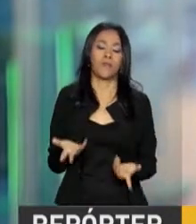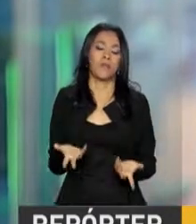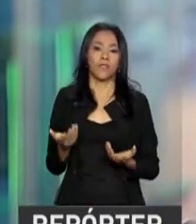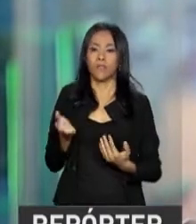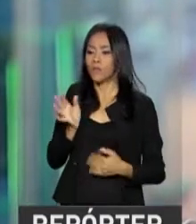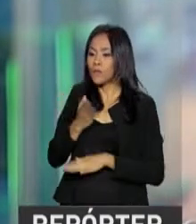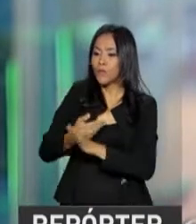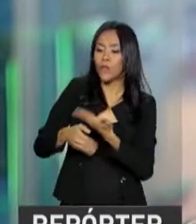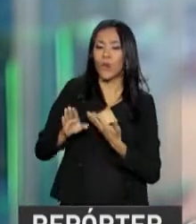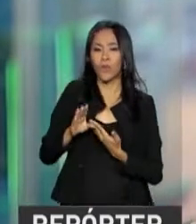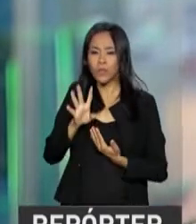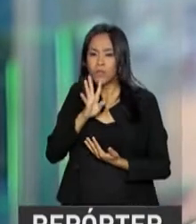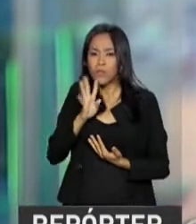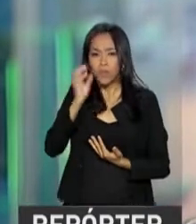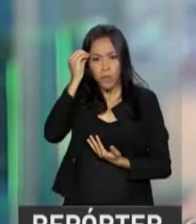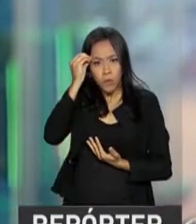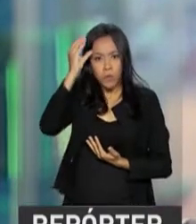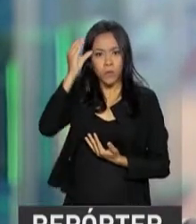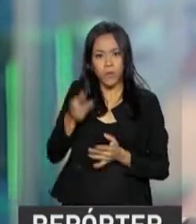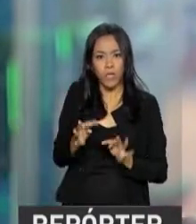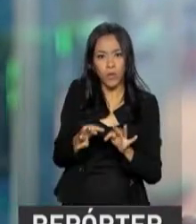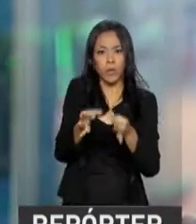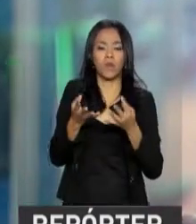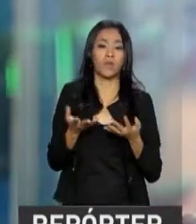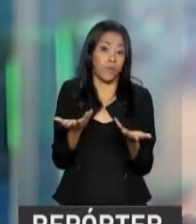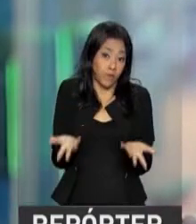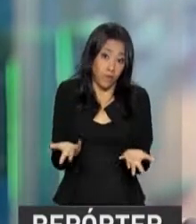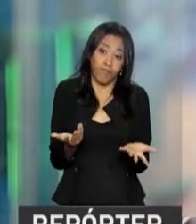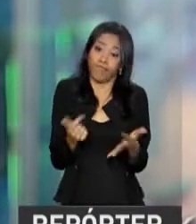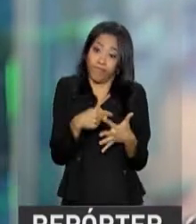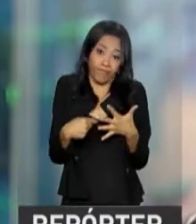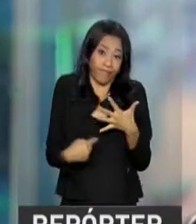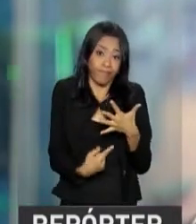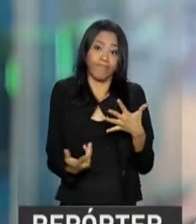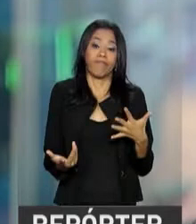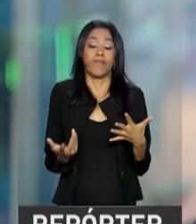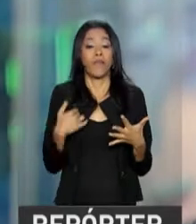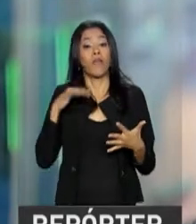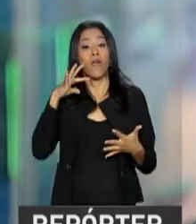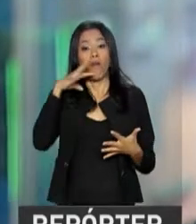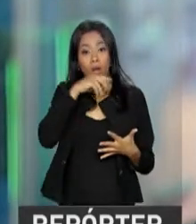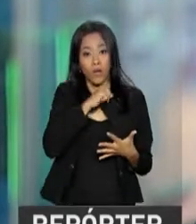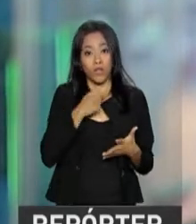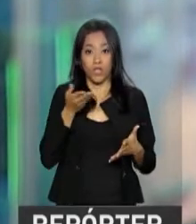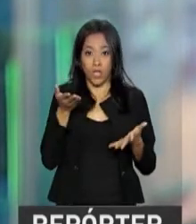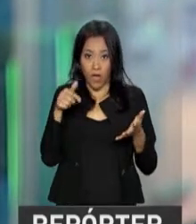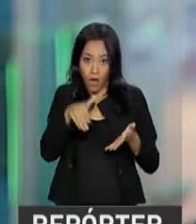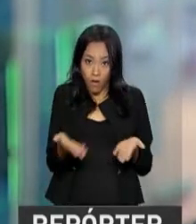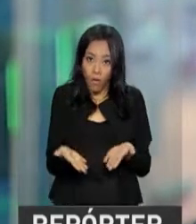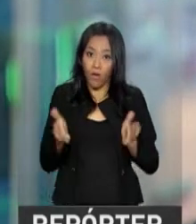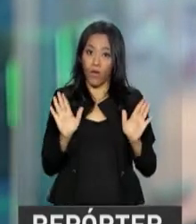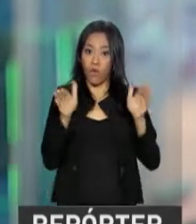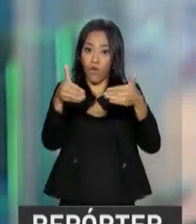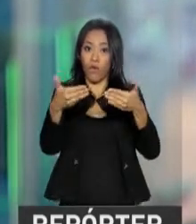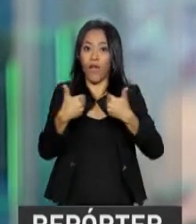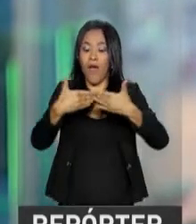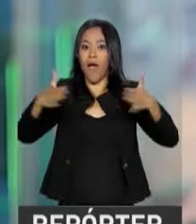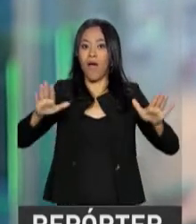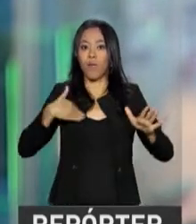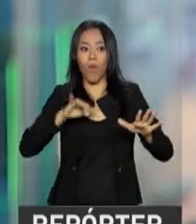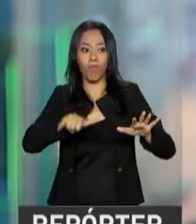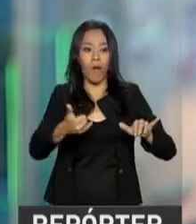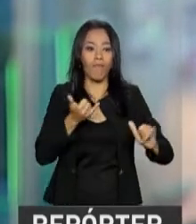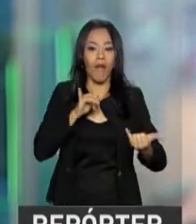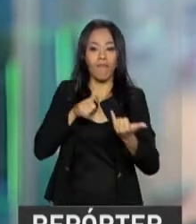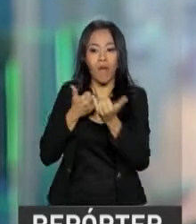troca de capacidades de conhecimento. Enfim, eu acho que o fórum agora abre uma janela muito interessante para